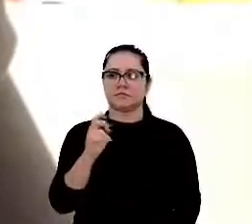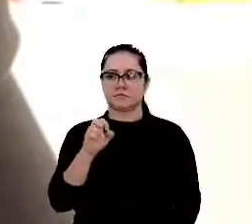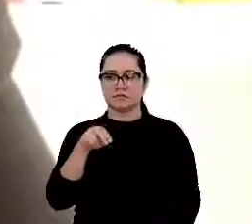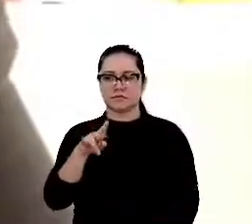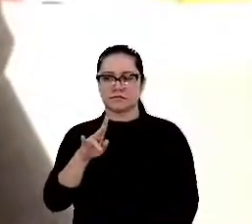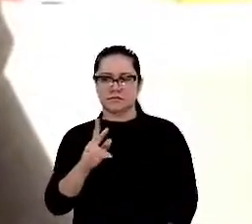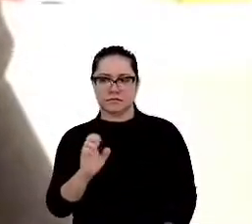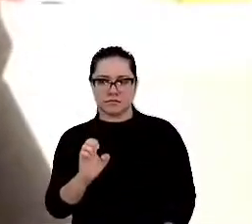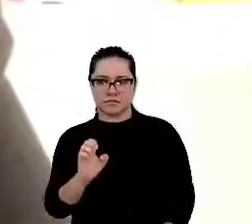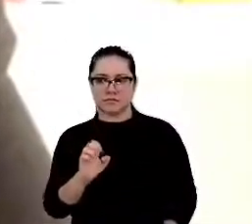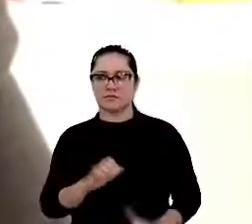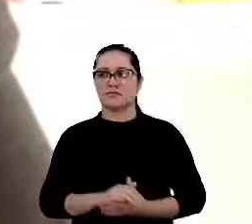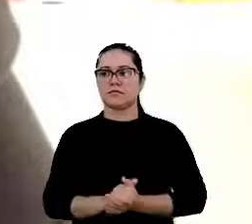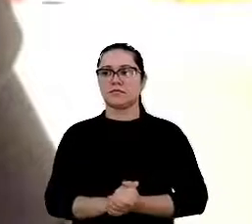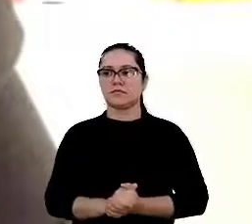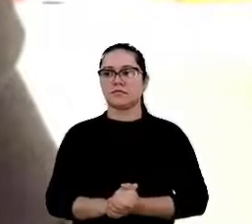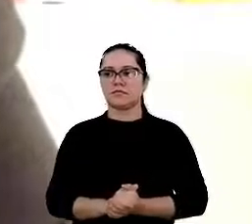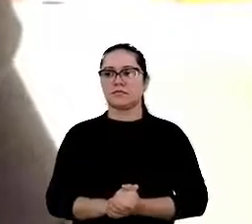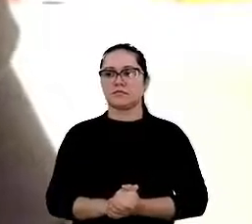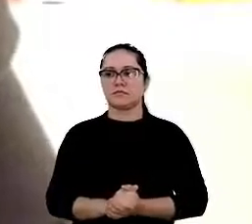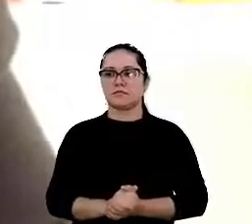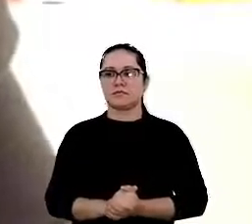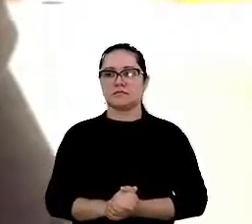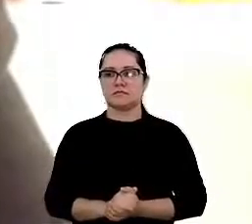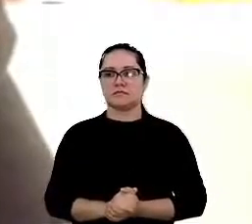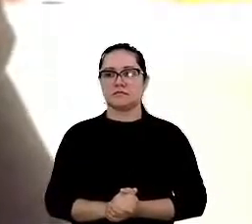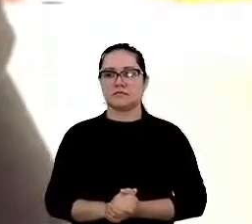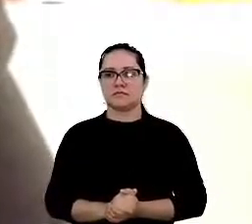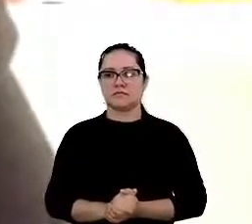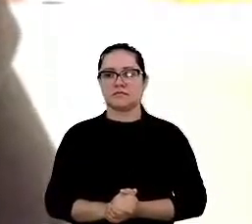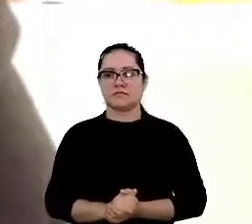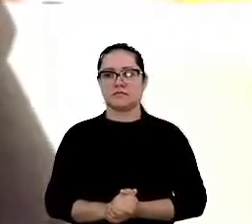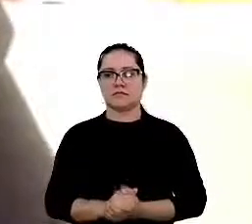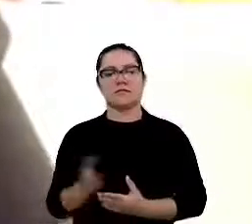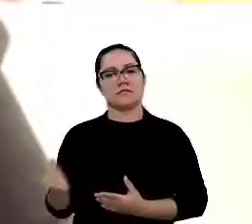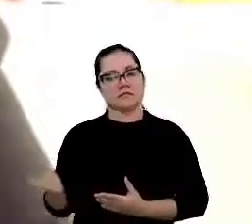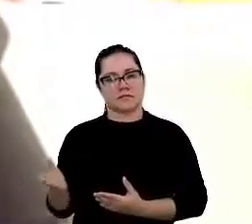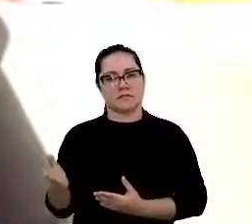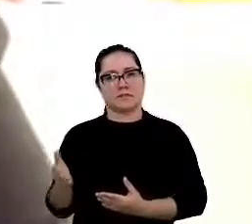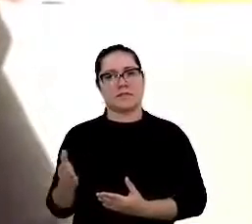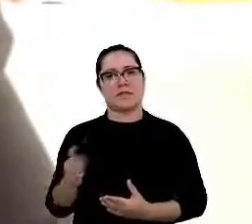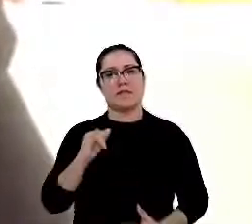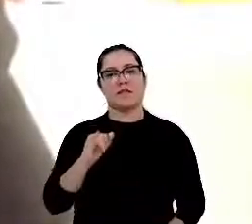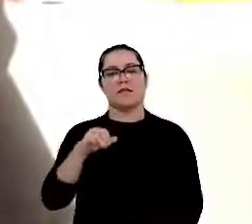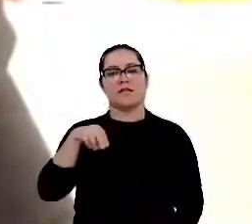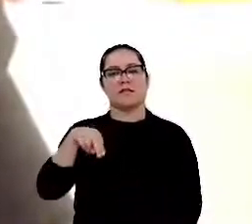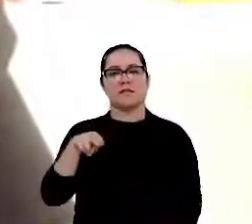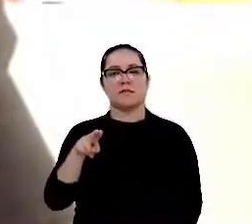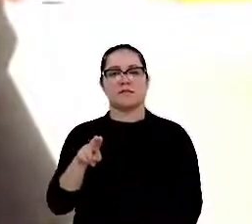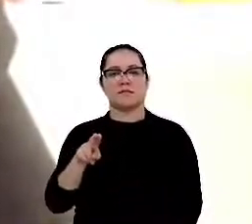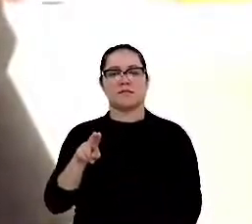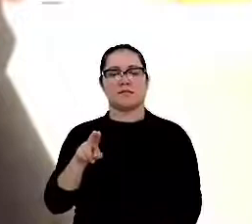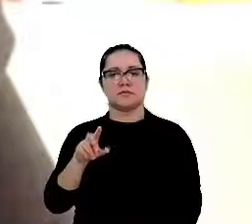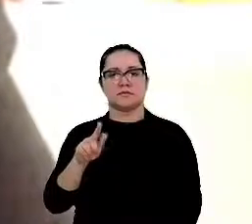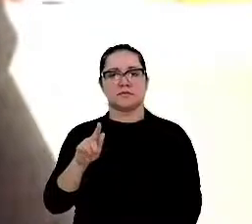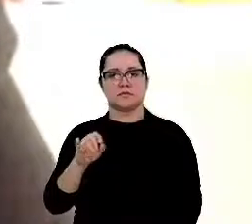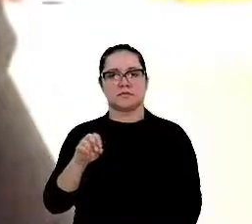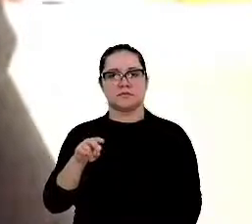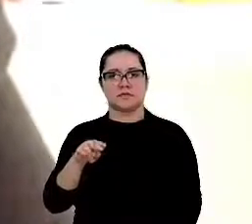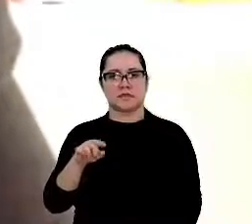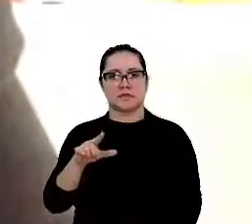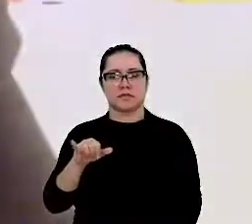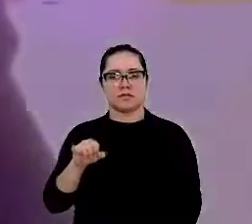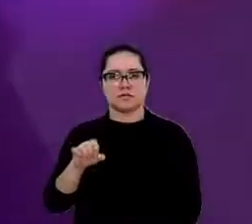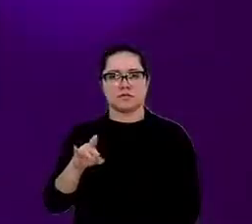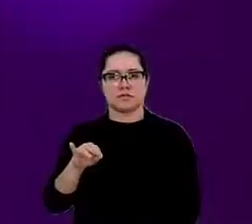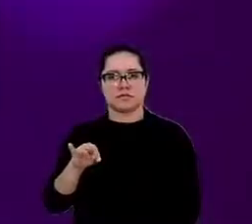Henrique Barbosa Ribeiro, que é hemodinamicista do Hospital Samaritano Paulista, do INCOR de São Paulo, e ele é fellow e